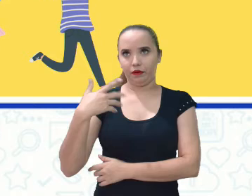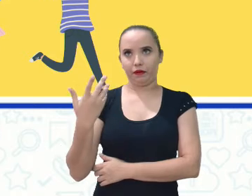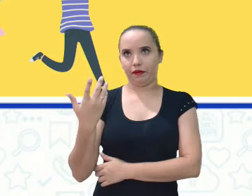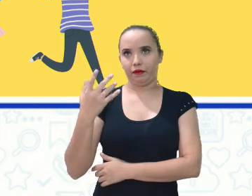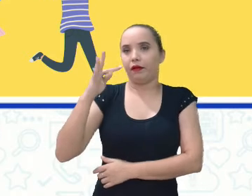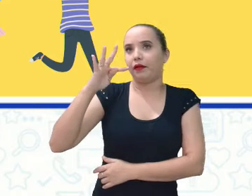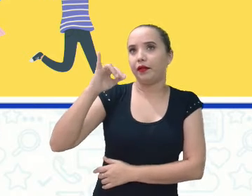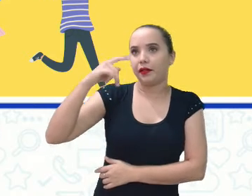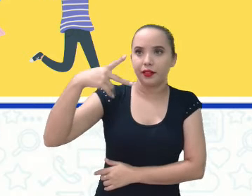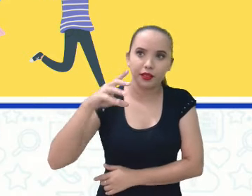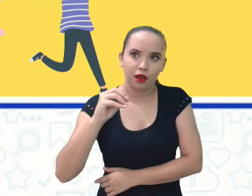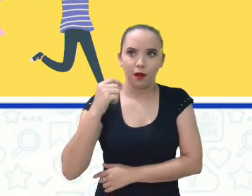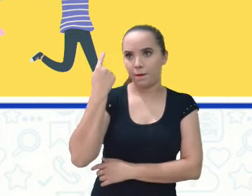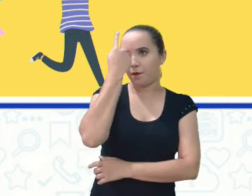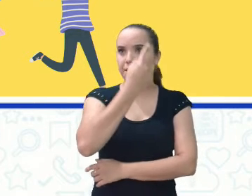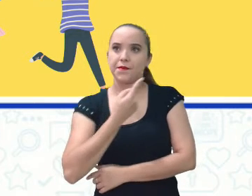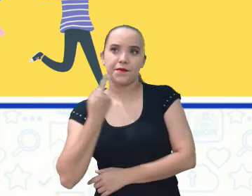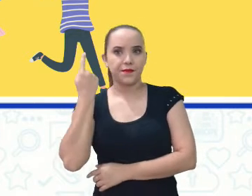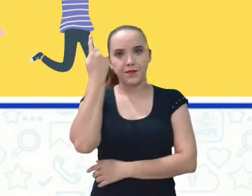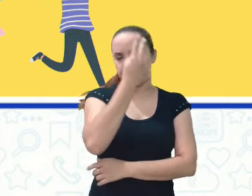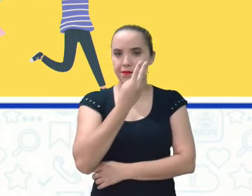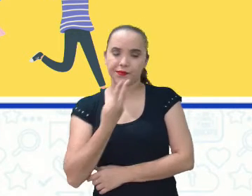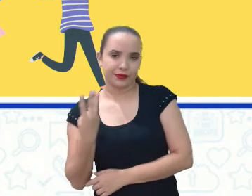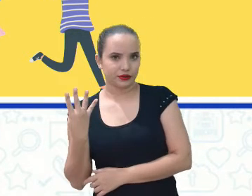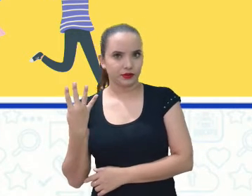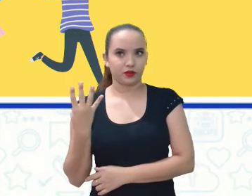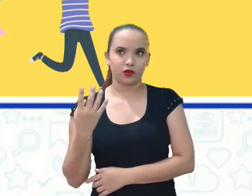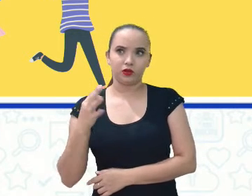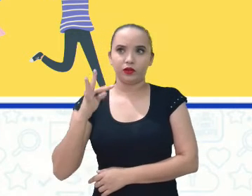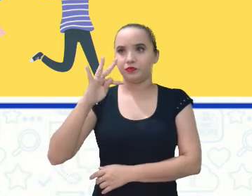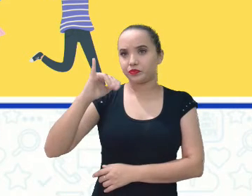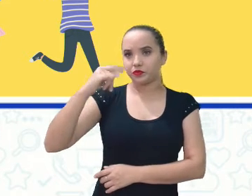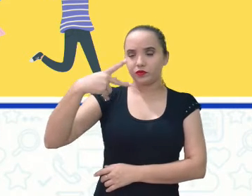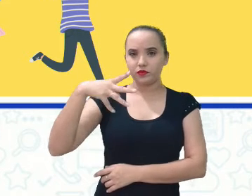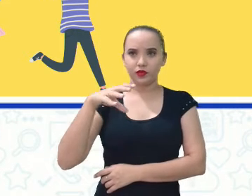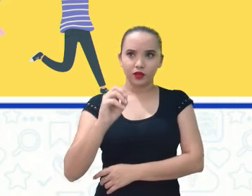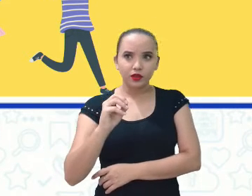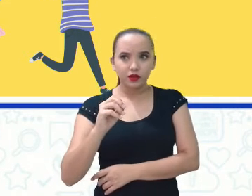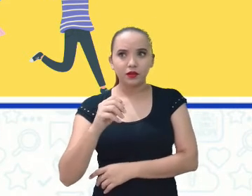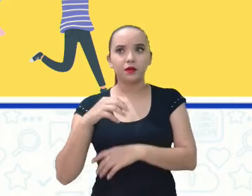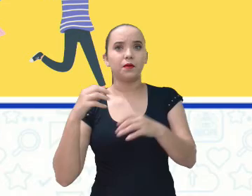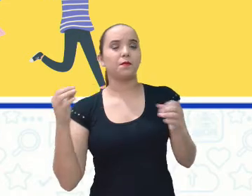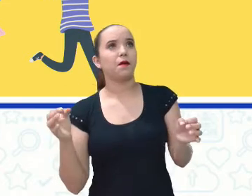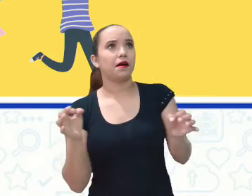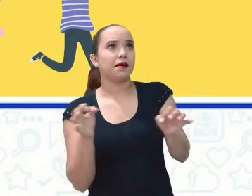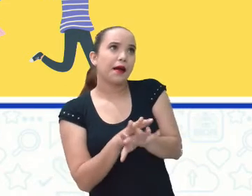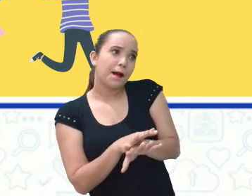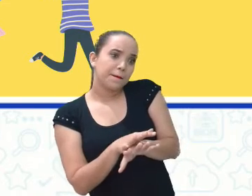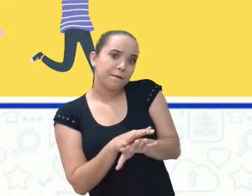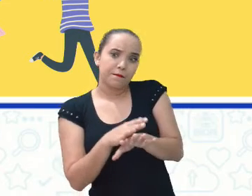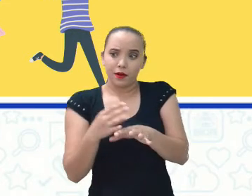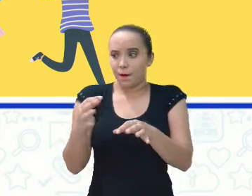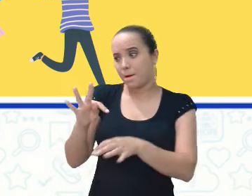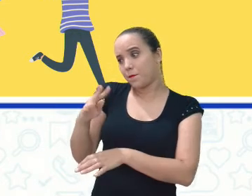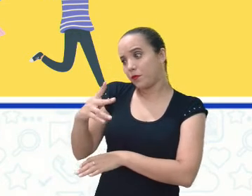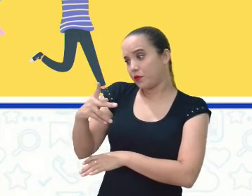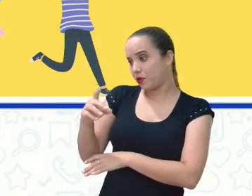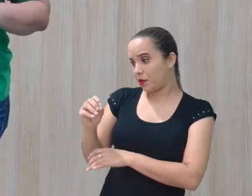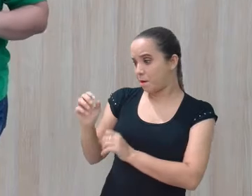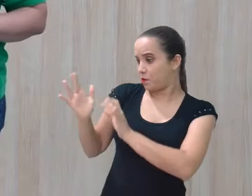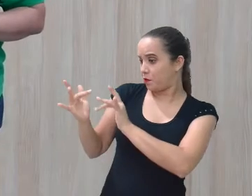umas horas, 2, 3 horas, tipo que acabamos que namorando. Chegou ao seu objetivo, que